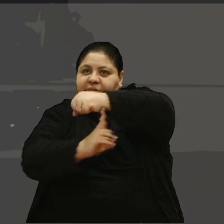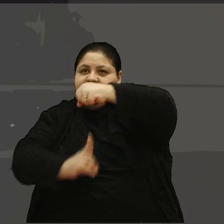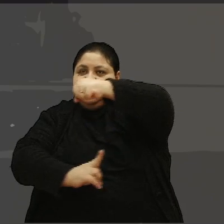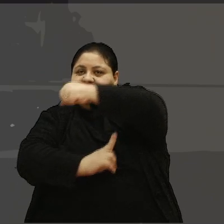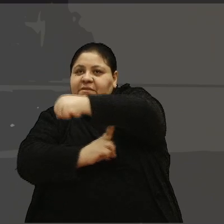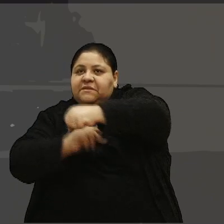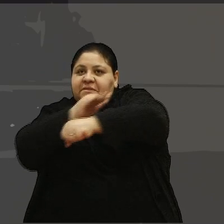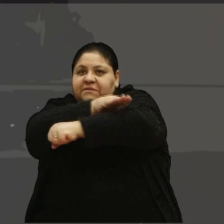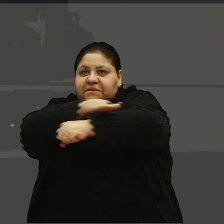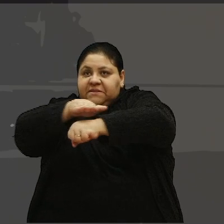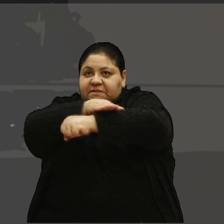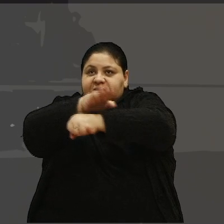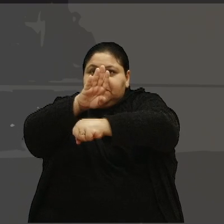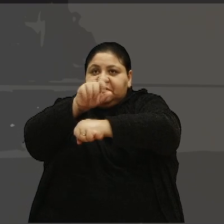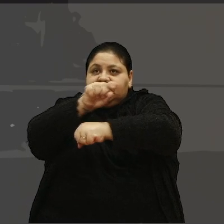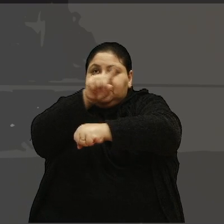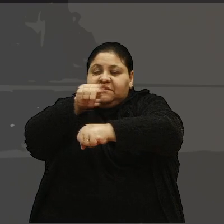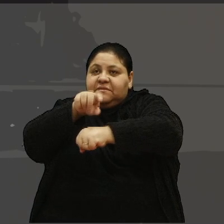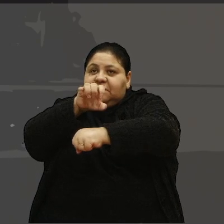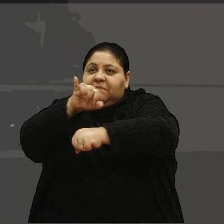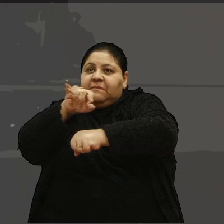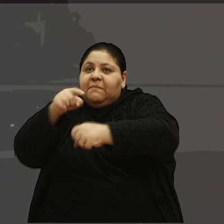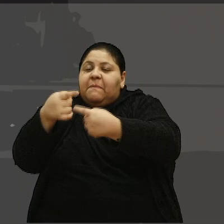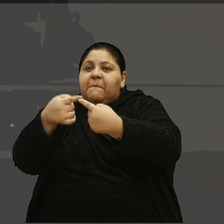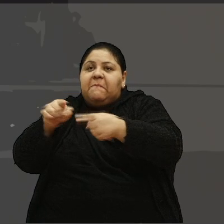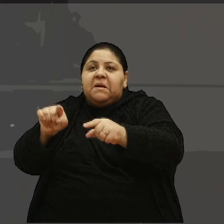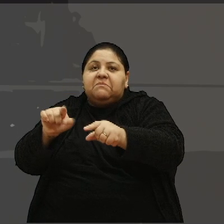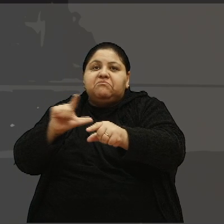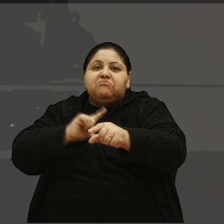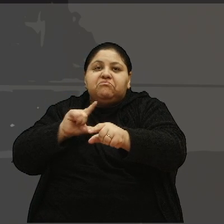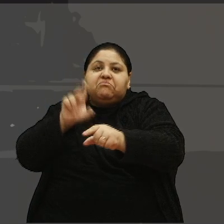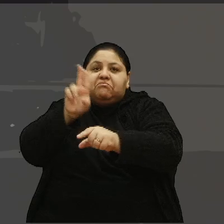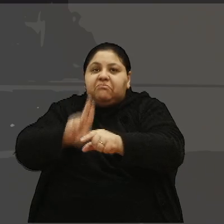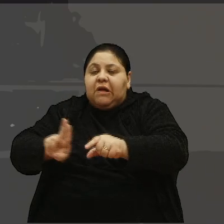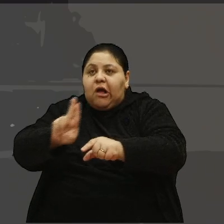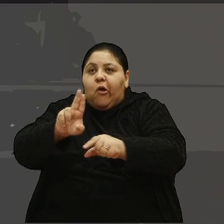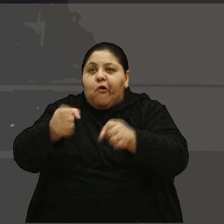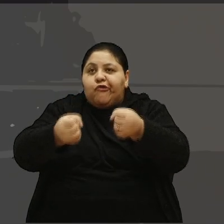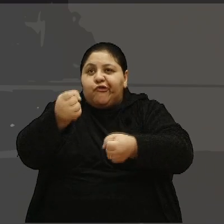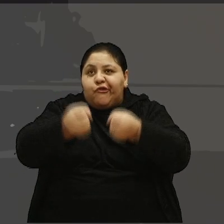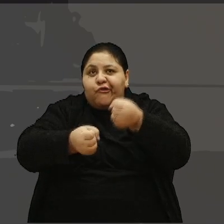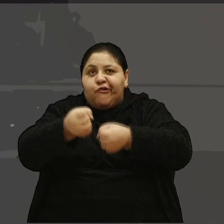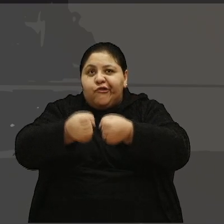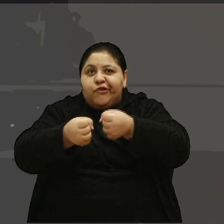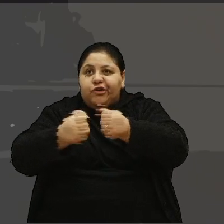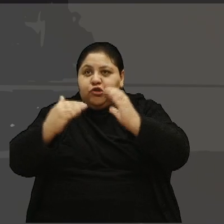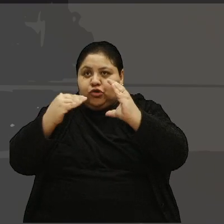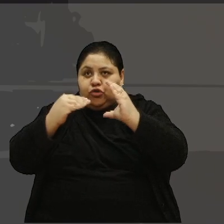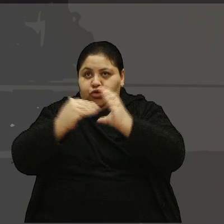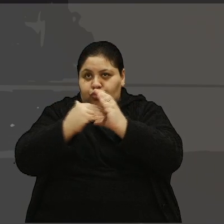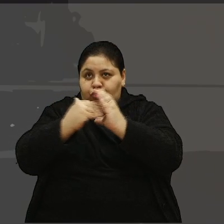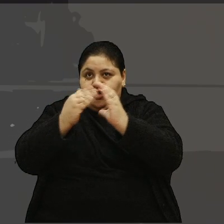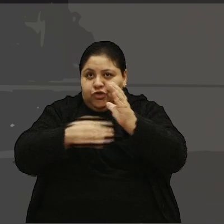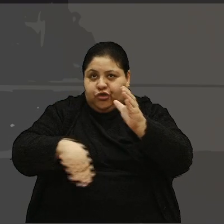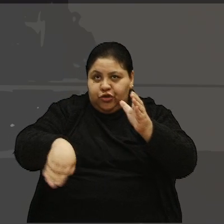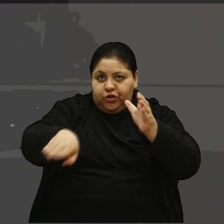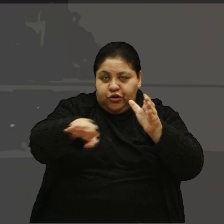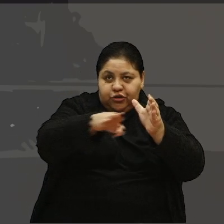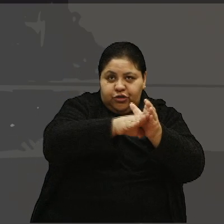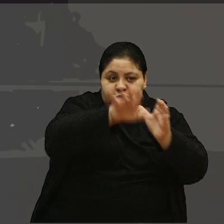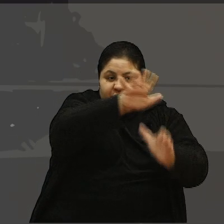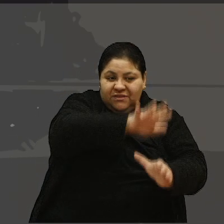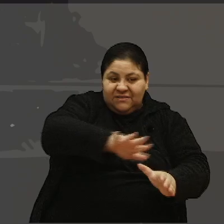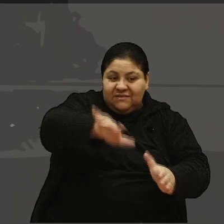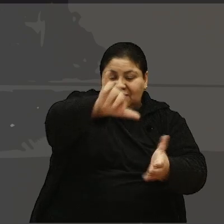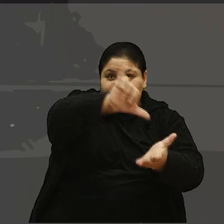Bazei, no entanto, ele está subempregado. Por quê? Porque os veículos que vêm do shopping e vão em direção à área central